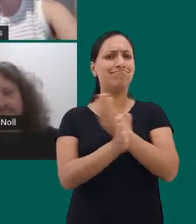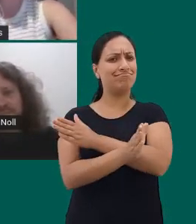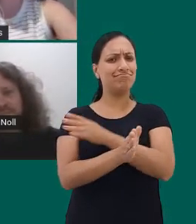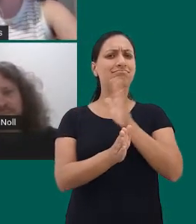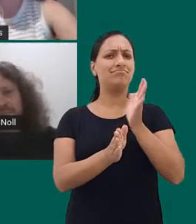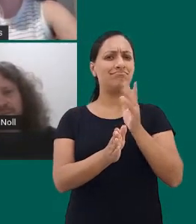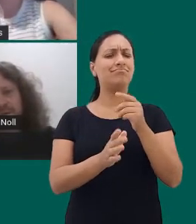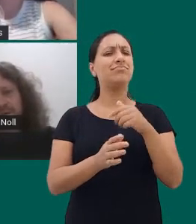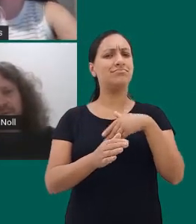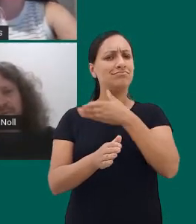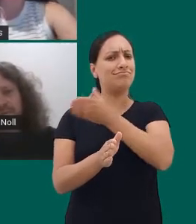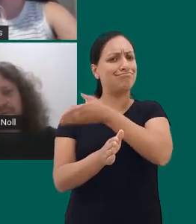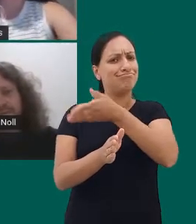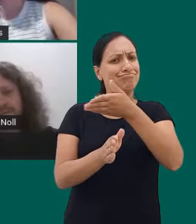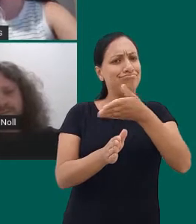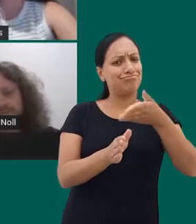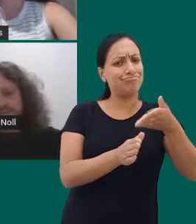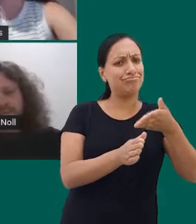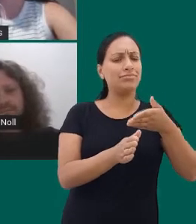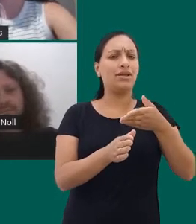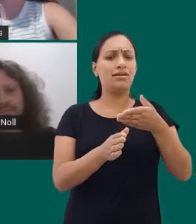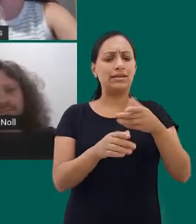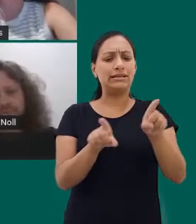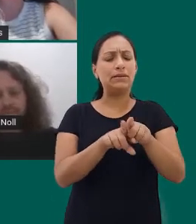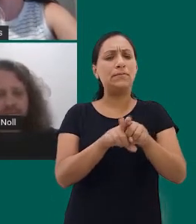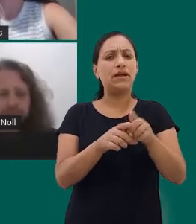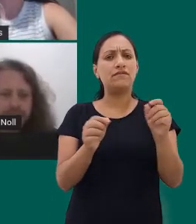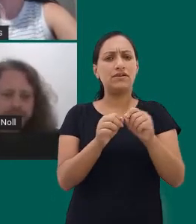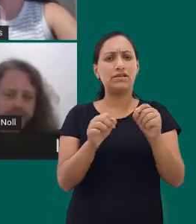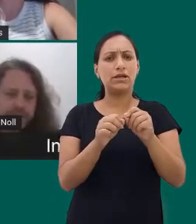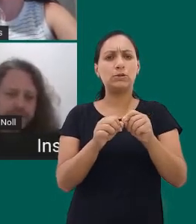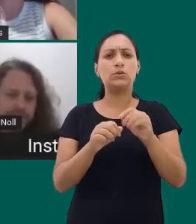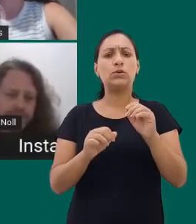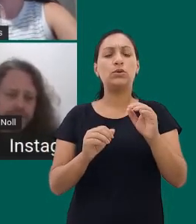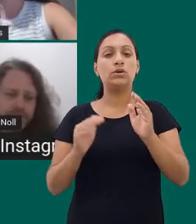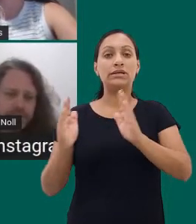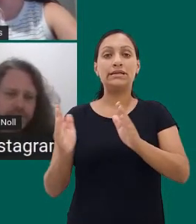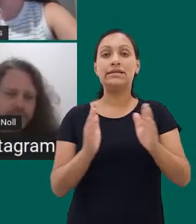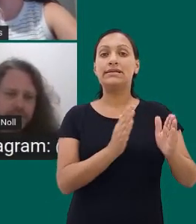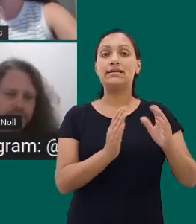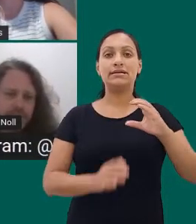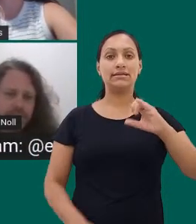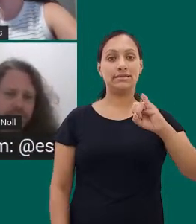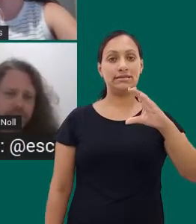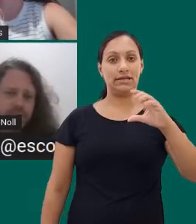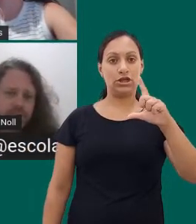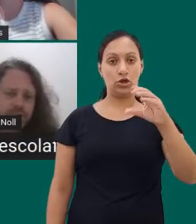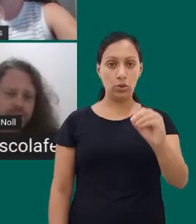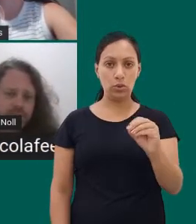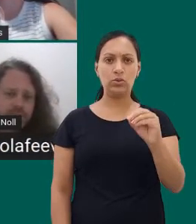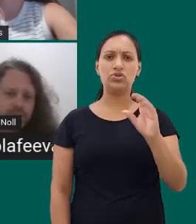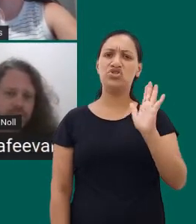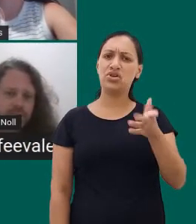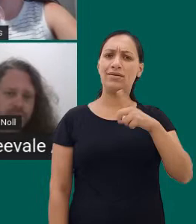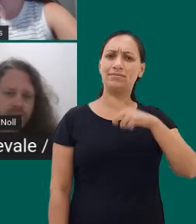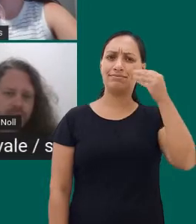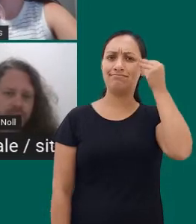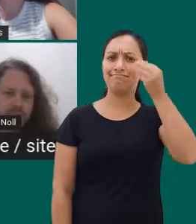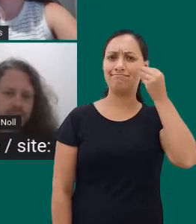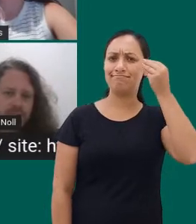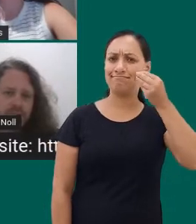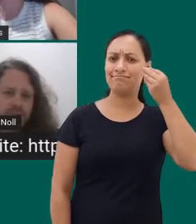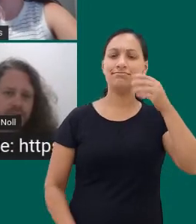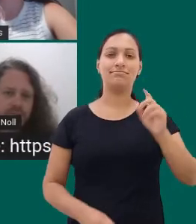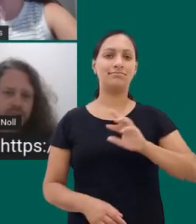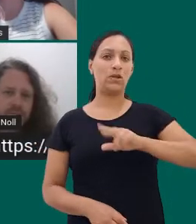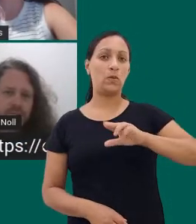vem fazendo isso, já está fechando o ciclo já dentro dessa questão. Então tem experiência não só do ciclo